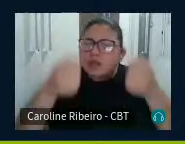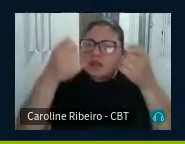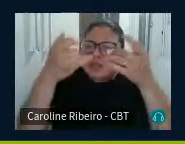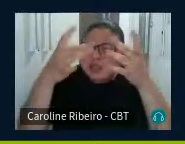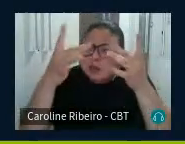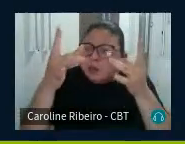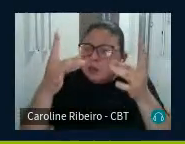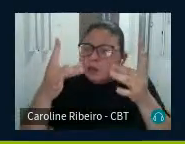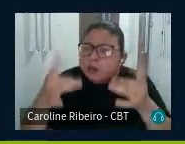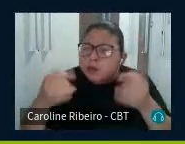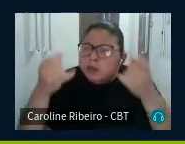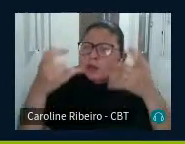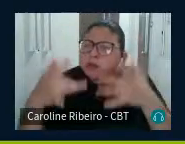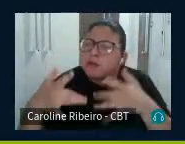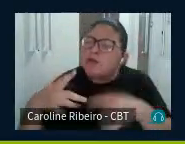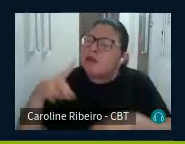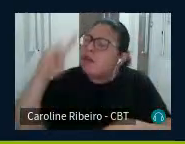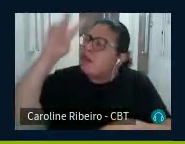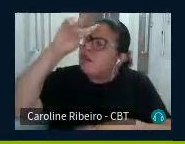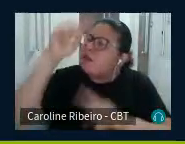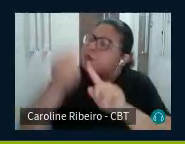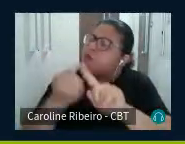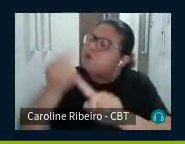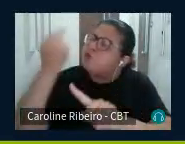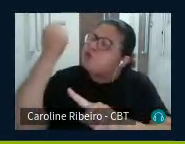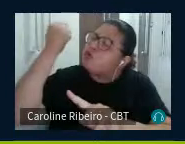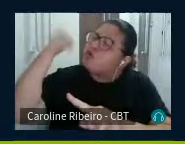nos fizeram olhar